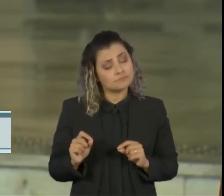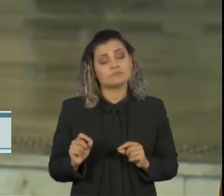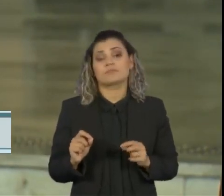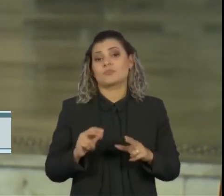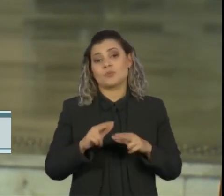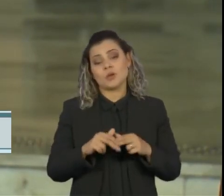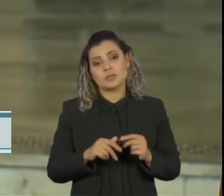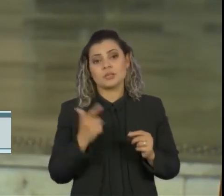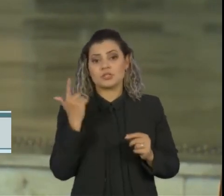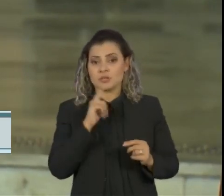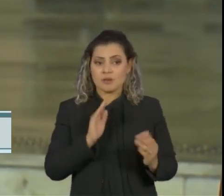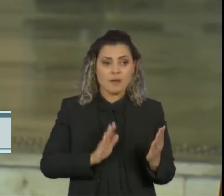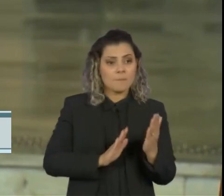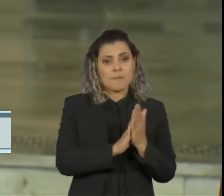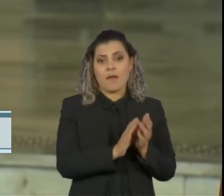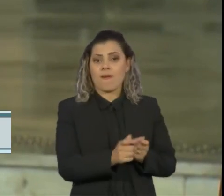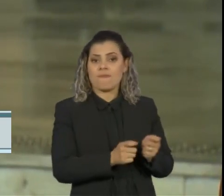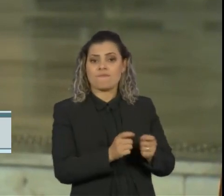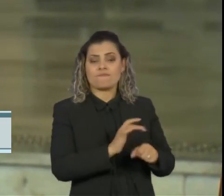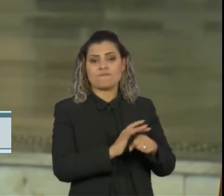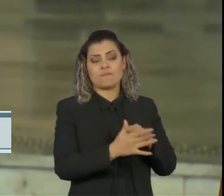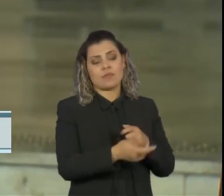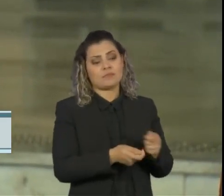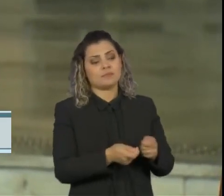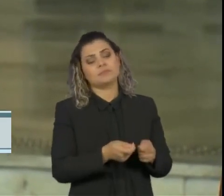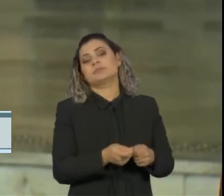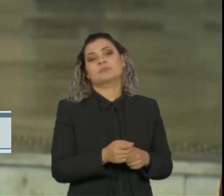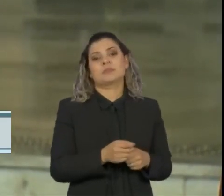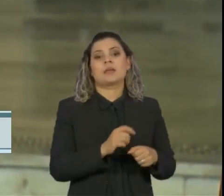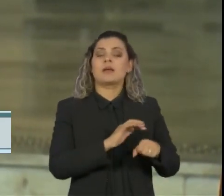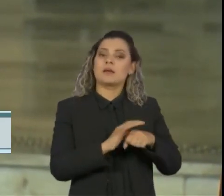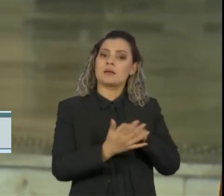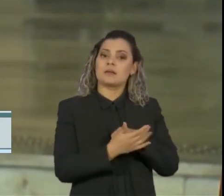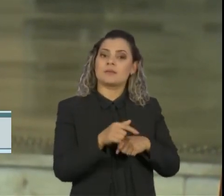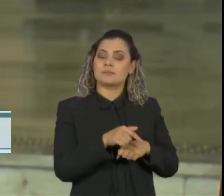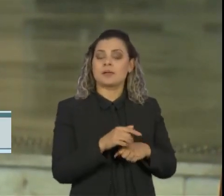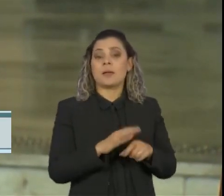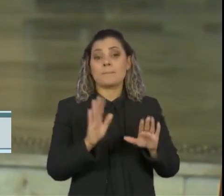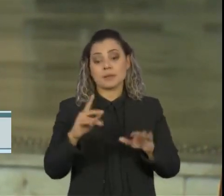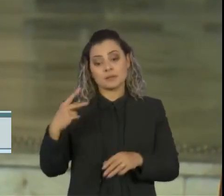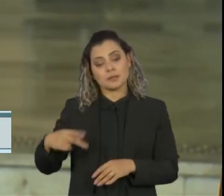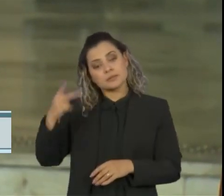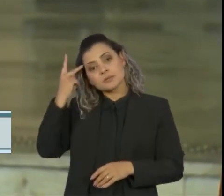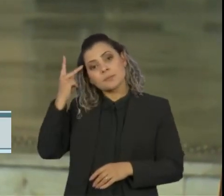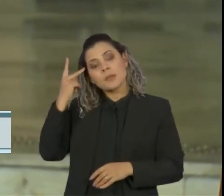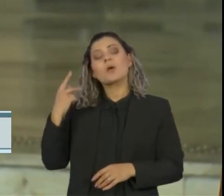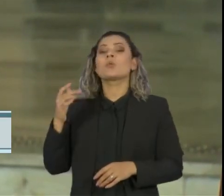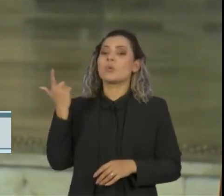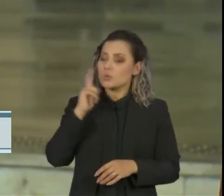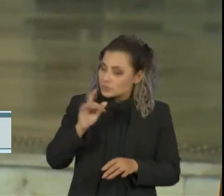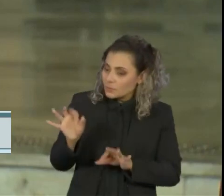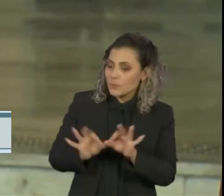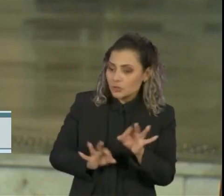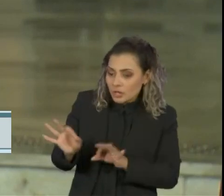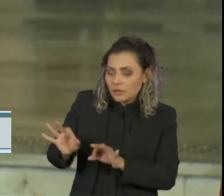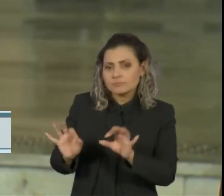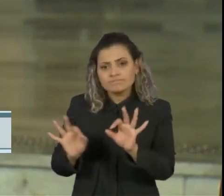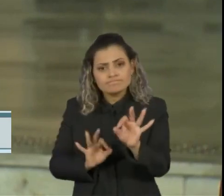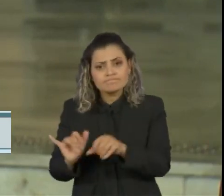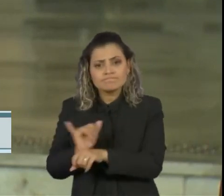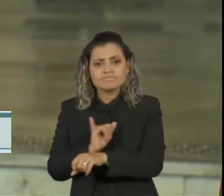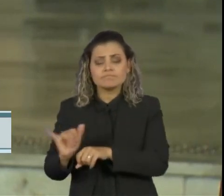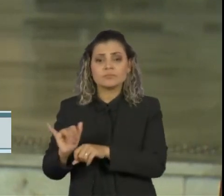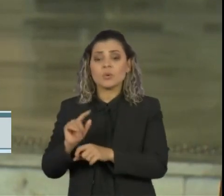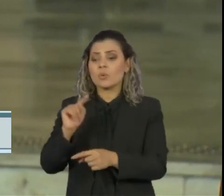do enfrentamento à crise de saúde. E São Paulo, ao lançar o plano, teve como